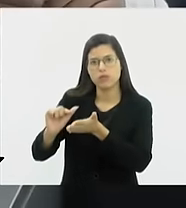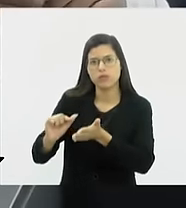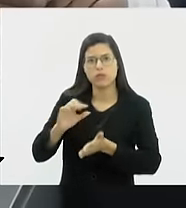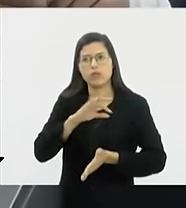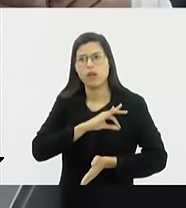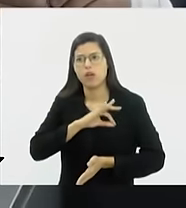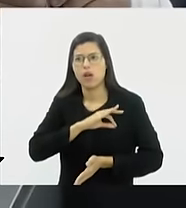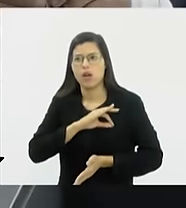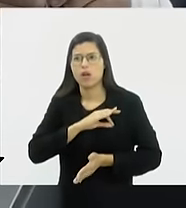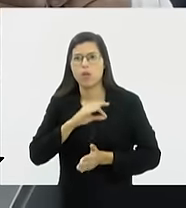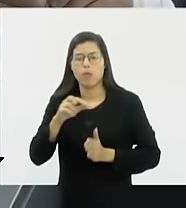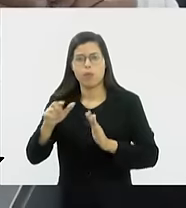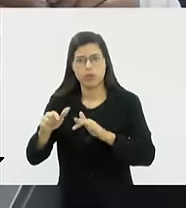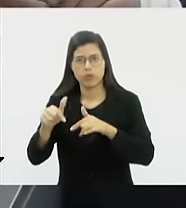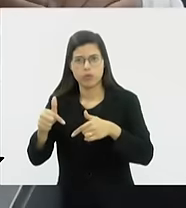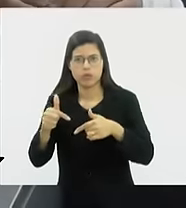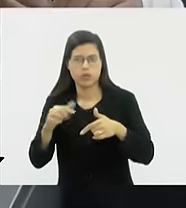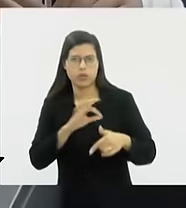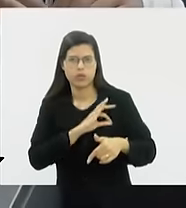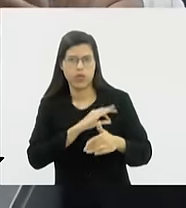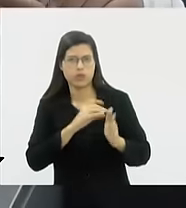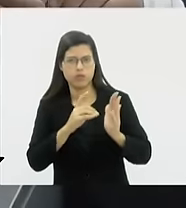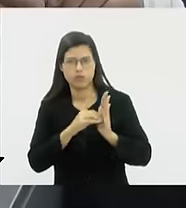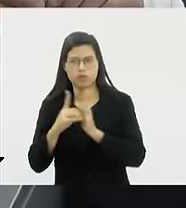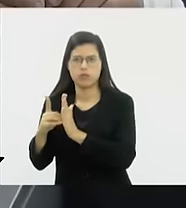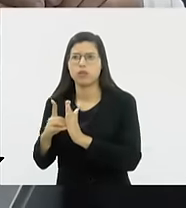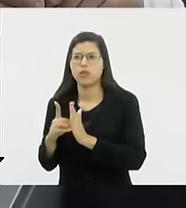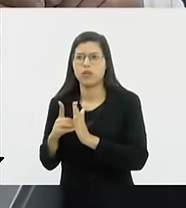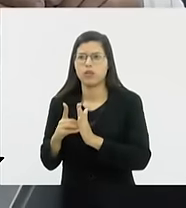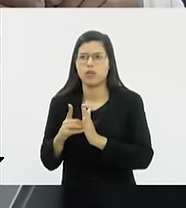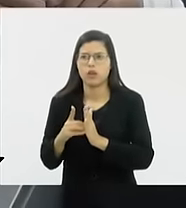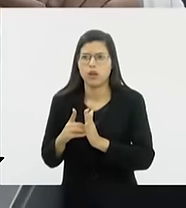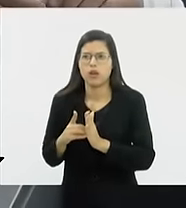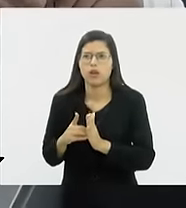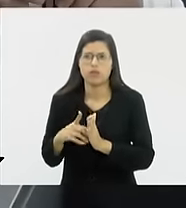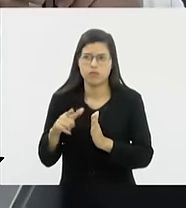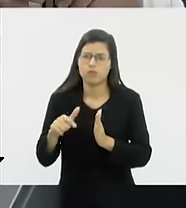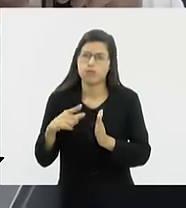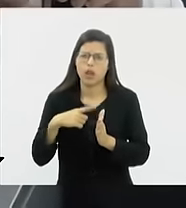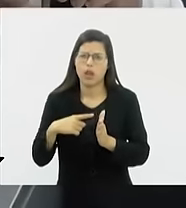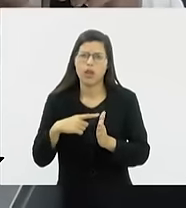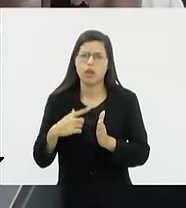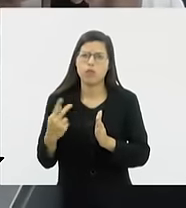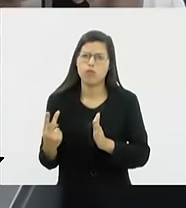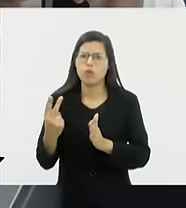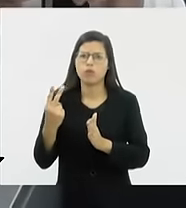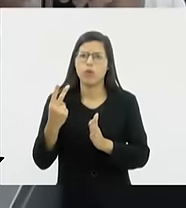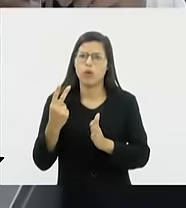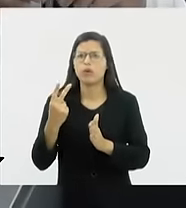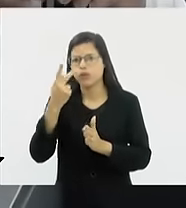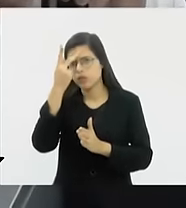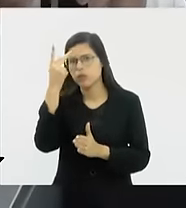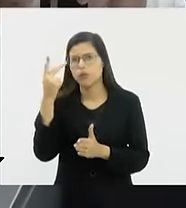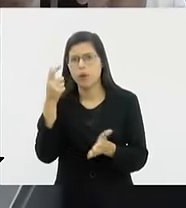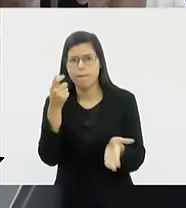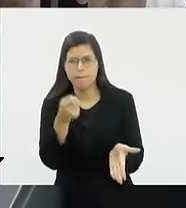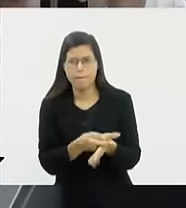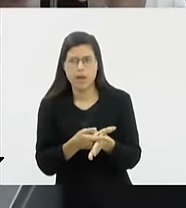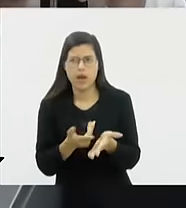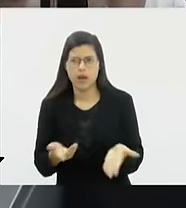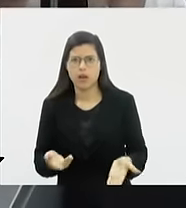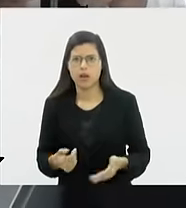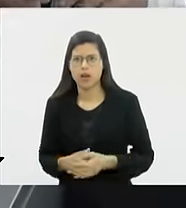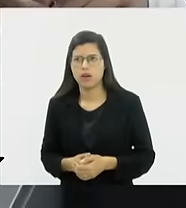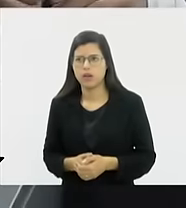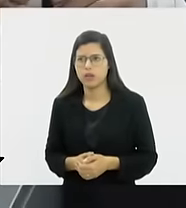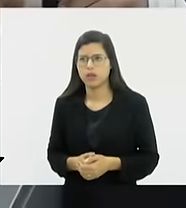mesmo, Vossa Senhoria, acabou de relatar que é um valor irrisório e que os agentes pagam para estar nessas operações. Então, acho que essa casa